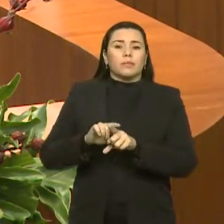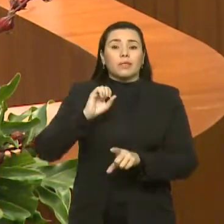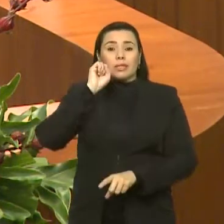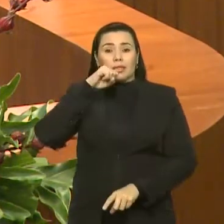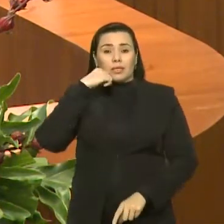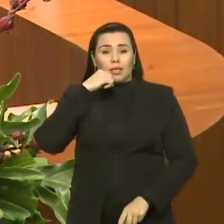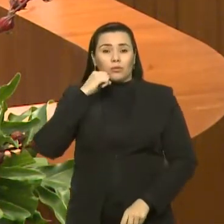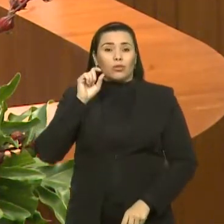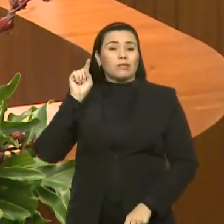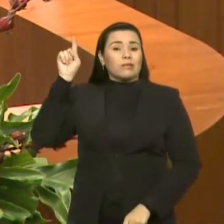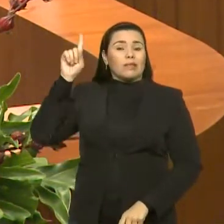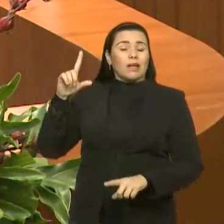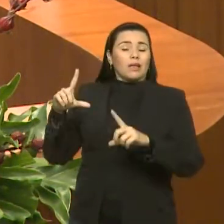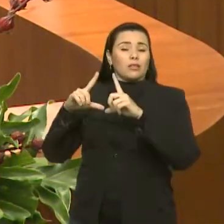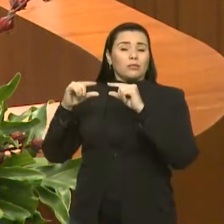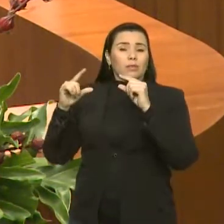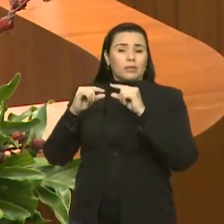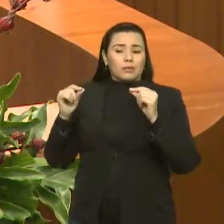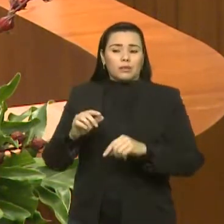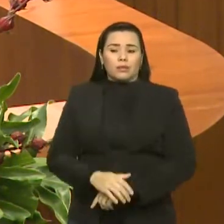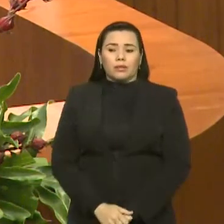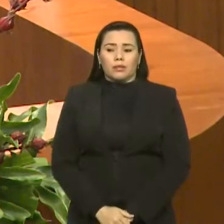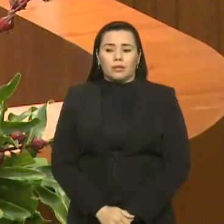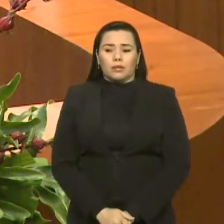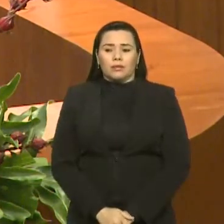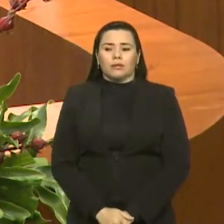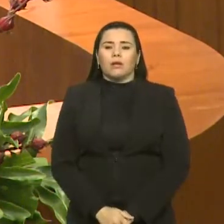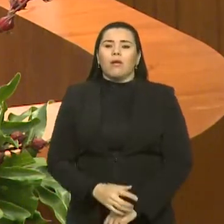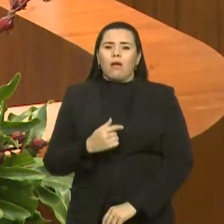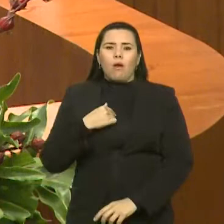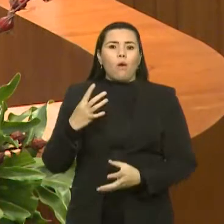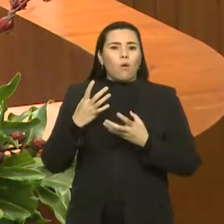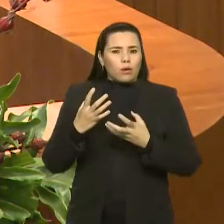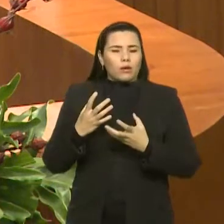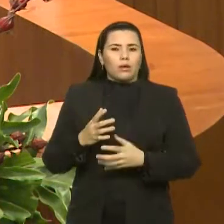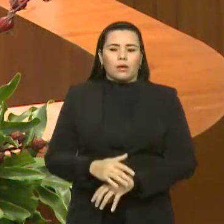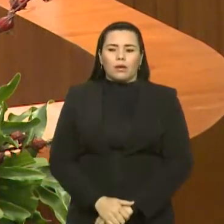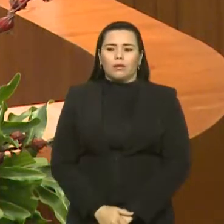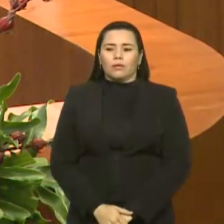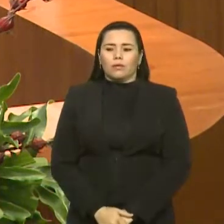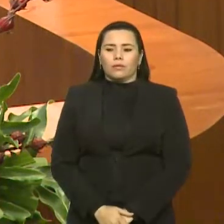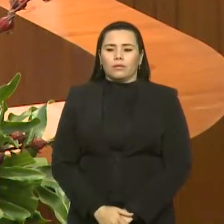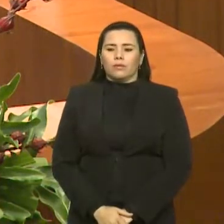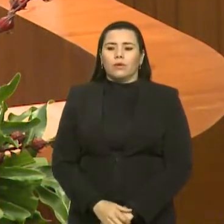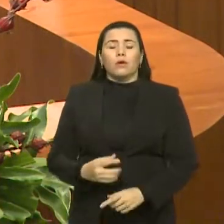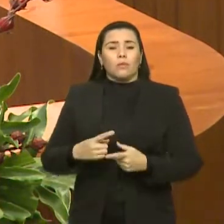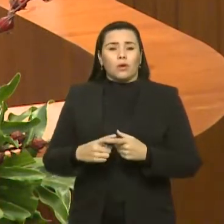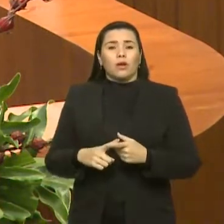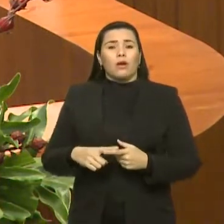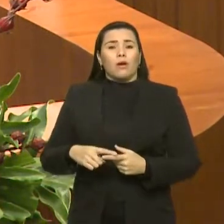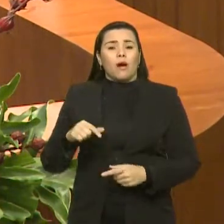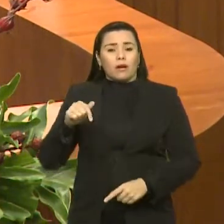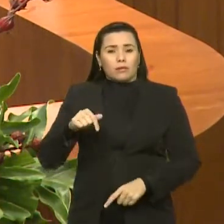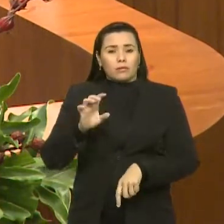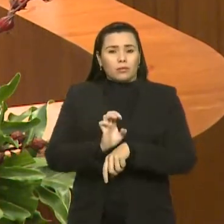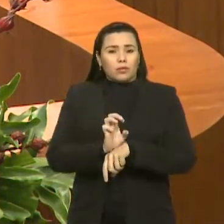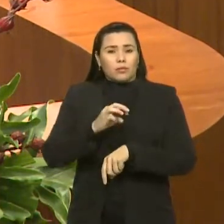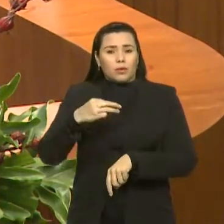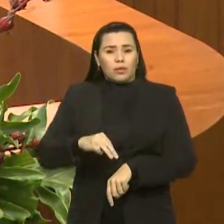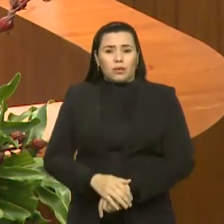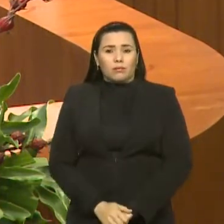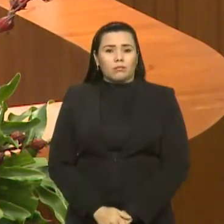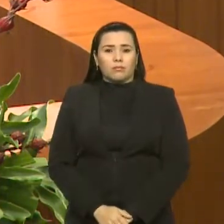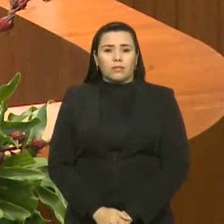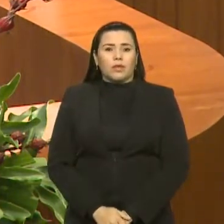tentar resolver via Brasília, via governo federal, já que está provado que o Maranhão não tem competência para resolver,